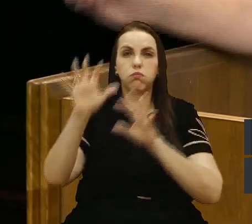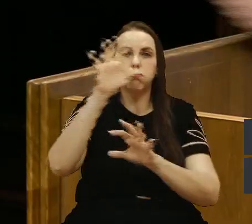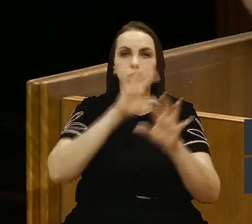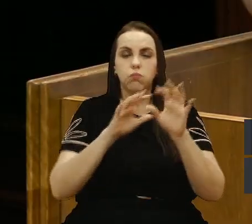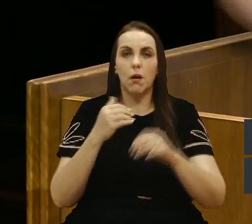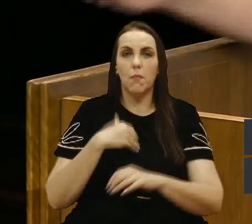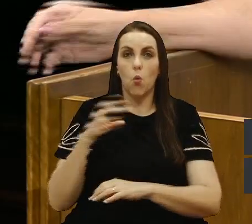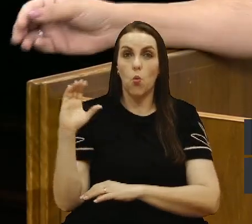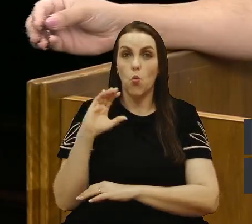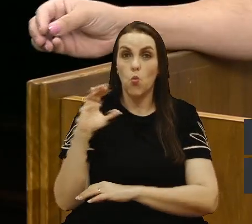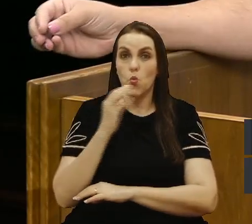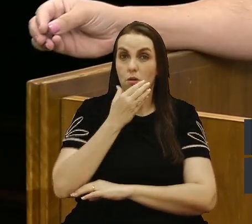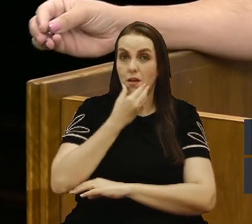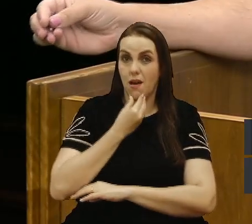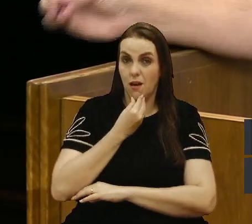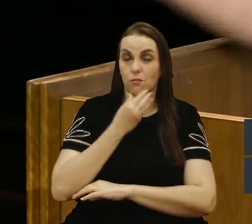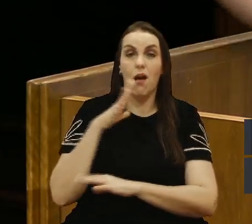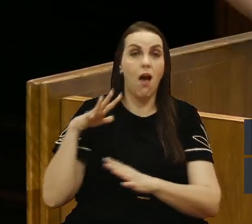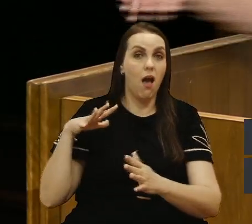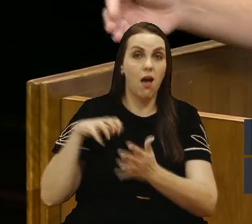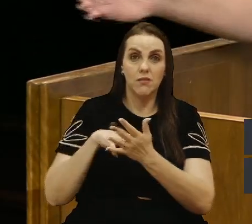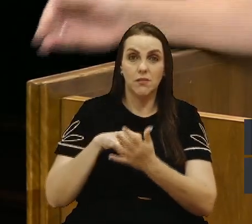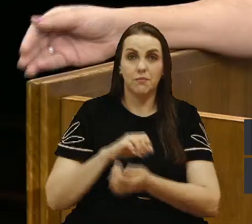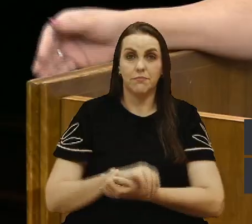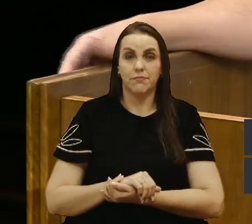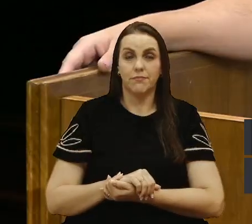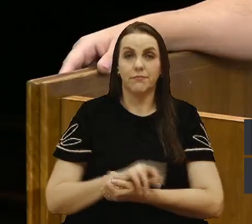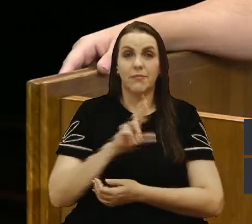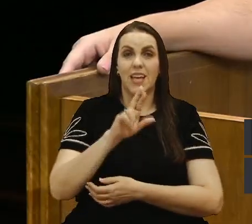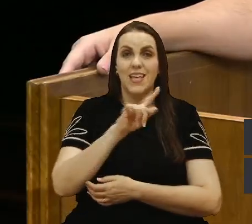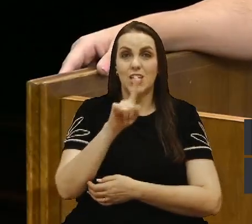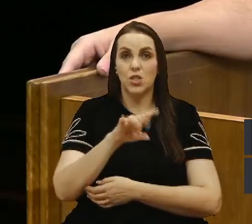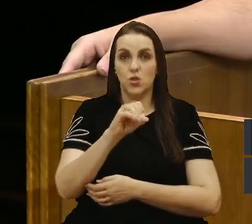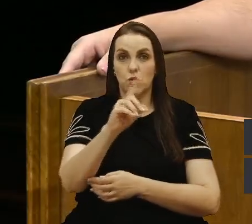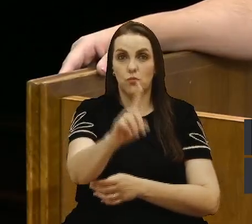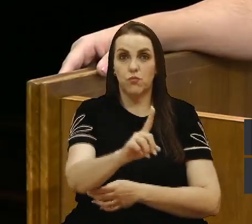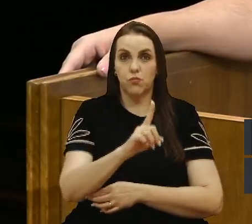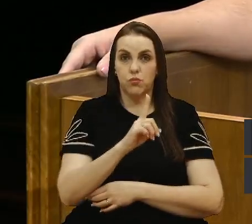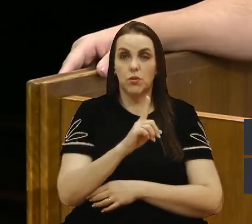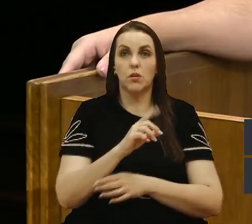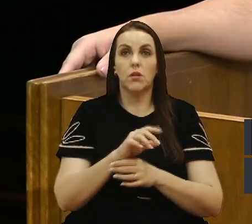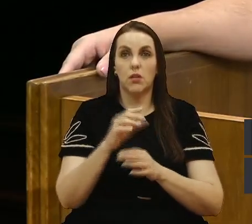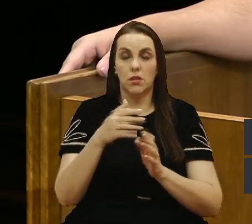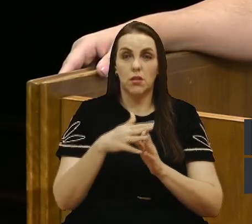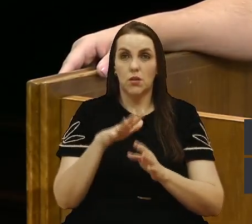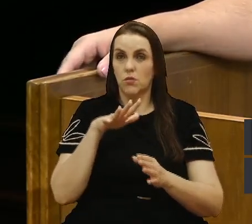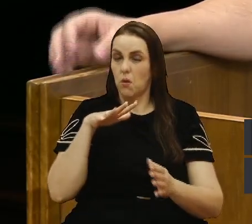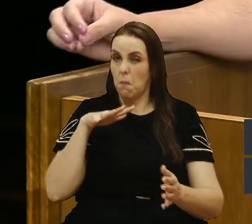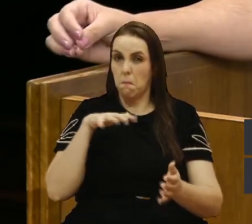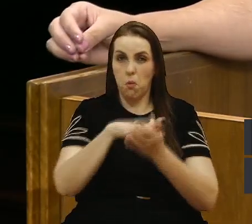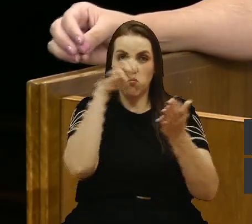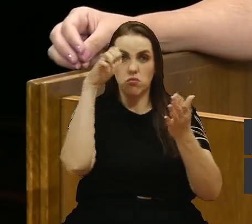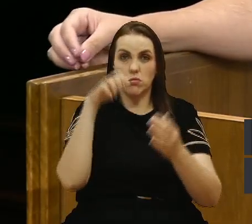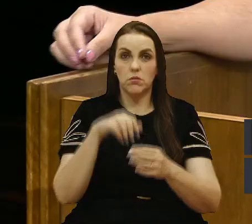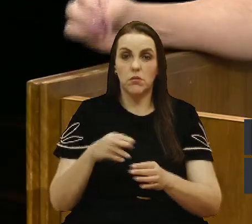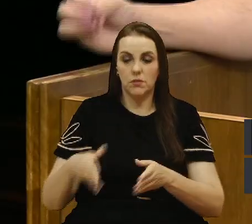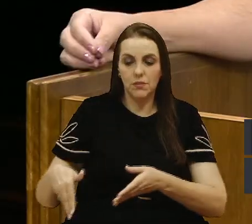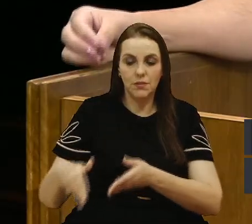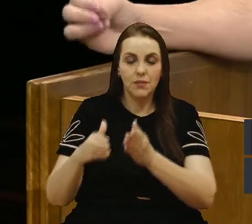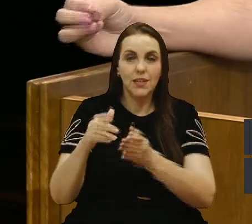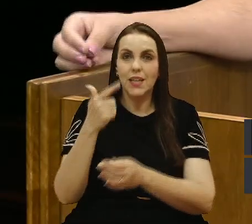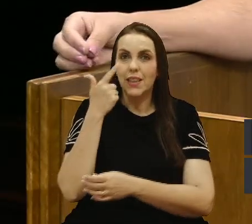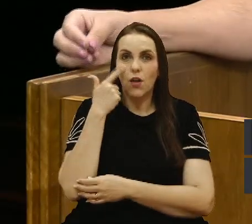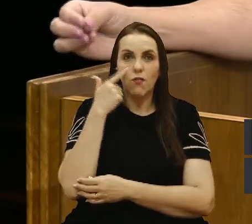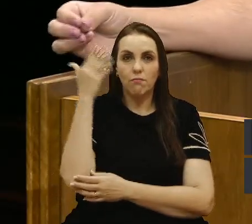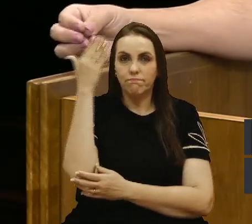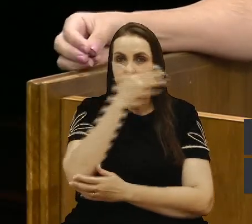ali, vindo do Desvio Risso, ele se acidentou porque deu direto, né, no cordão, porque não aparece e